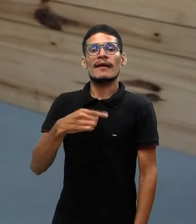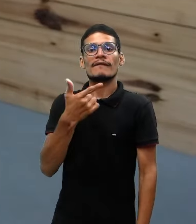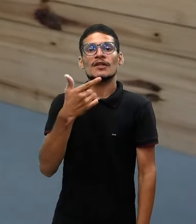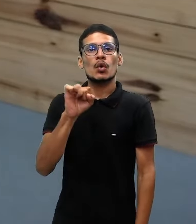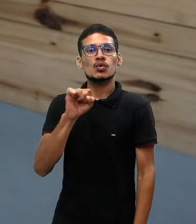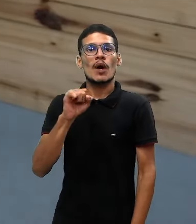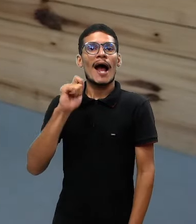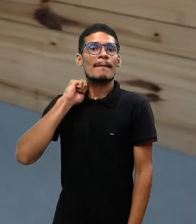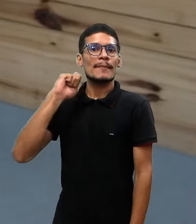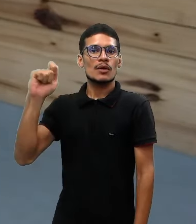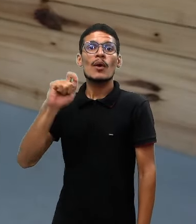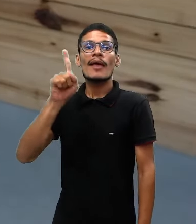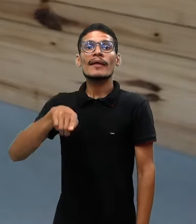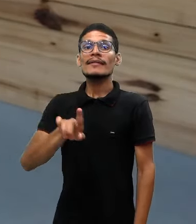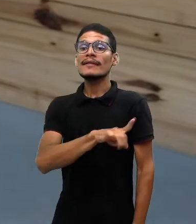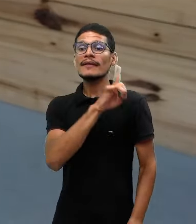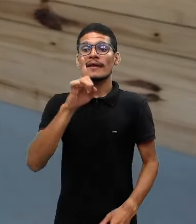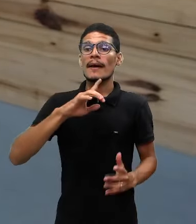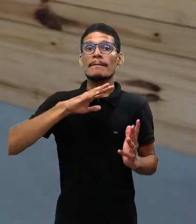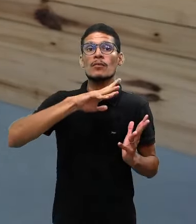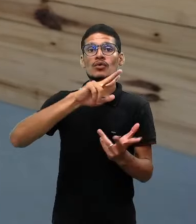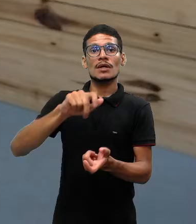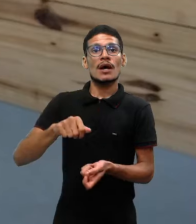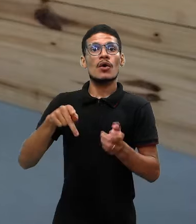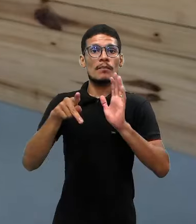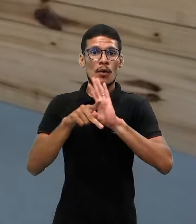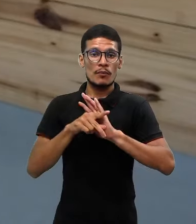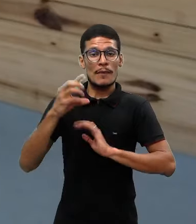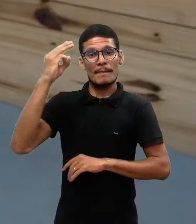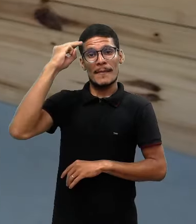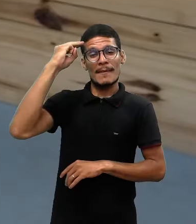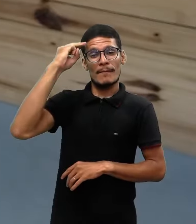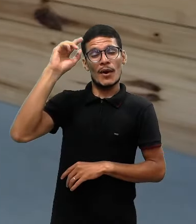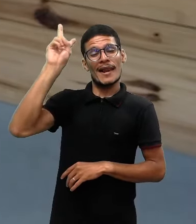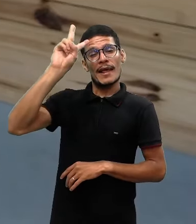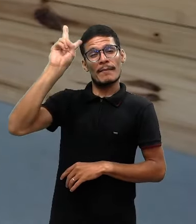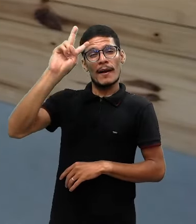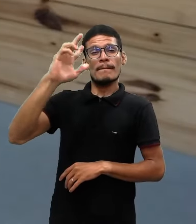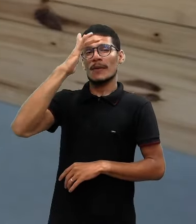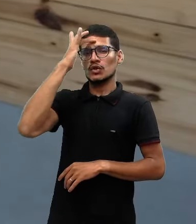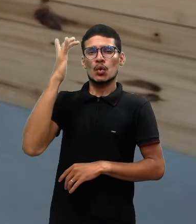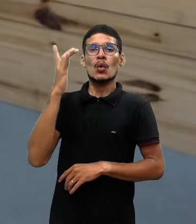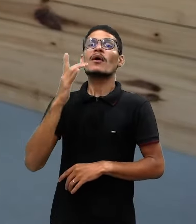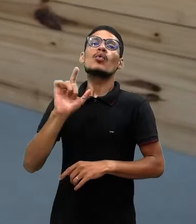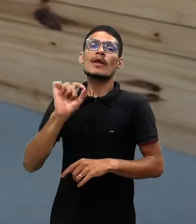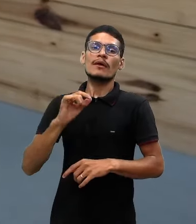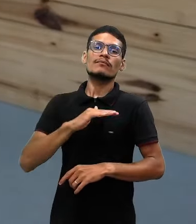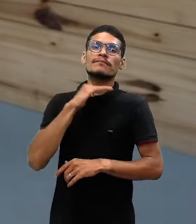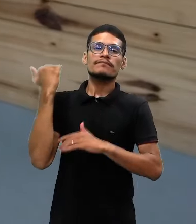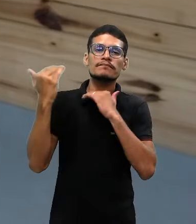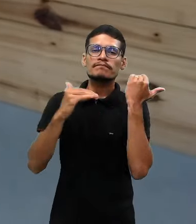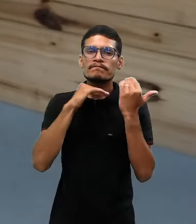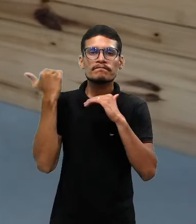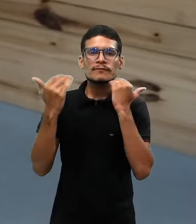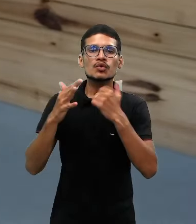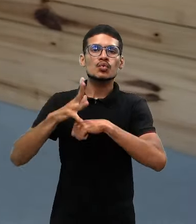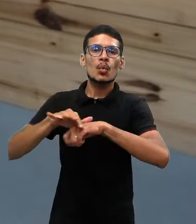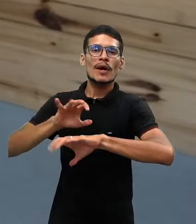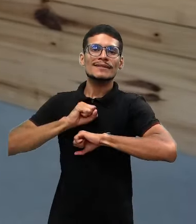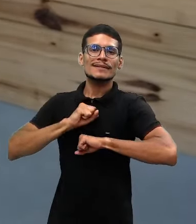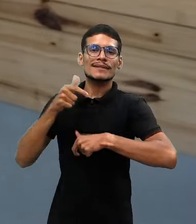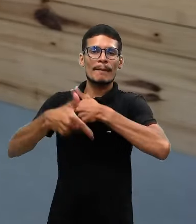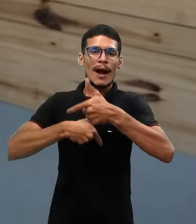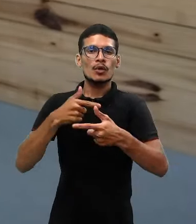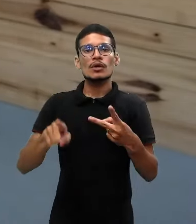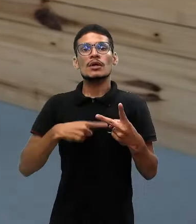onde é comemorado o Dia Mundial da Memória das Vítimas à Doença de Acidente de Trabalho. E a segunda, no dia 1º de